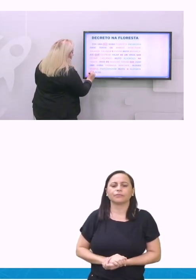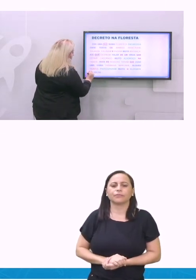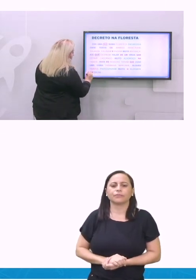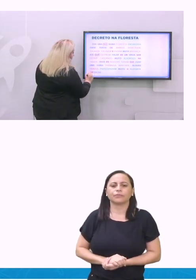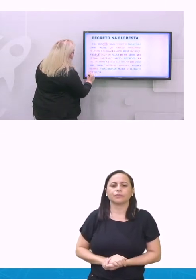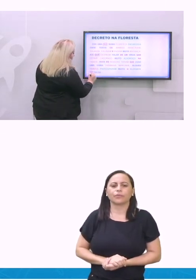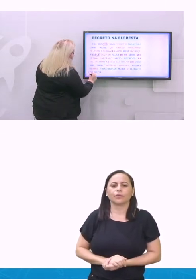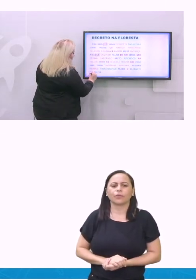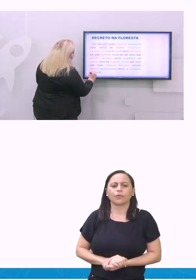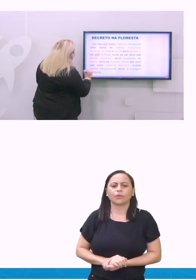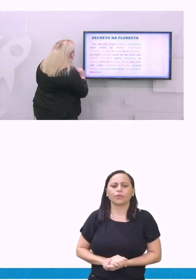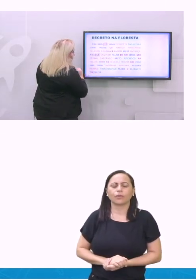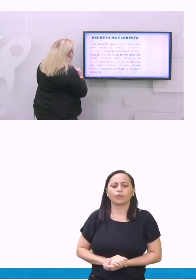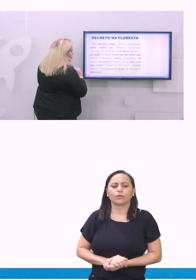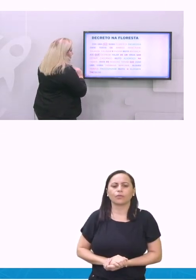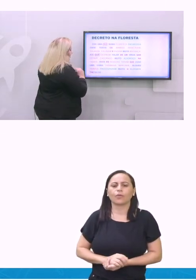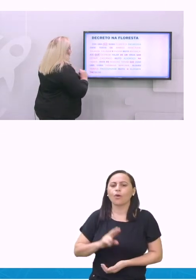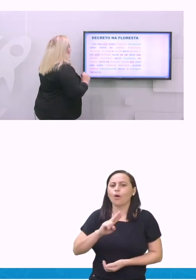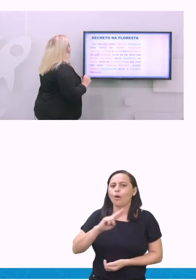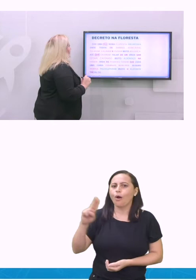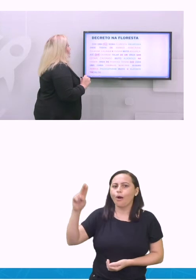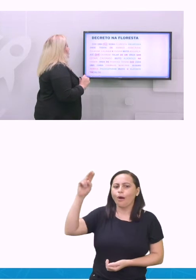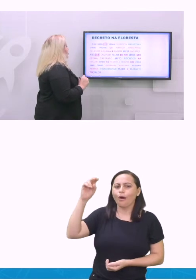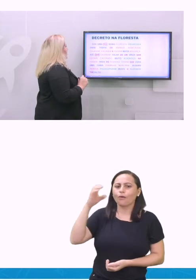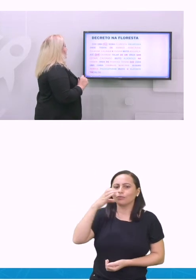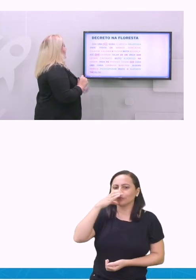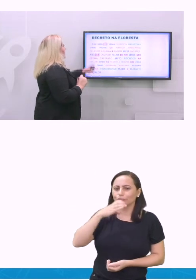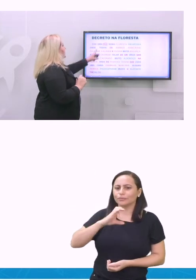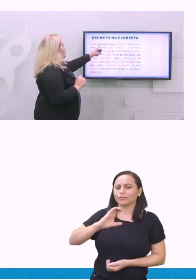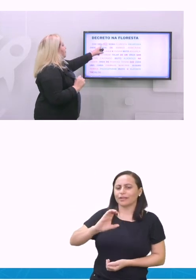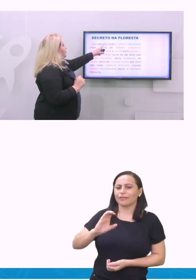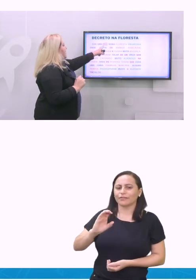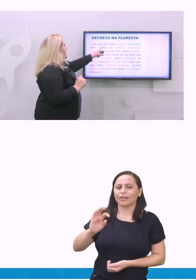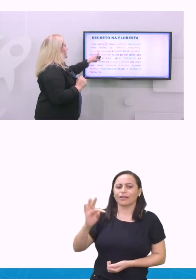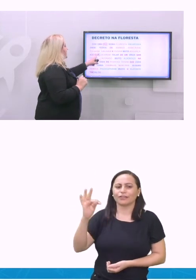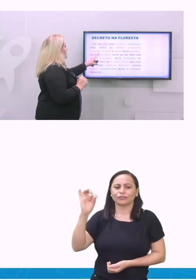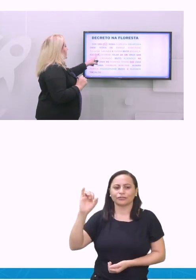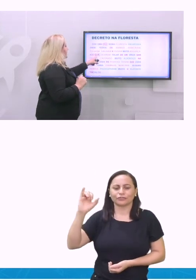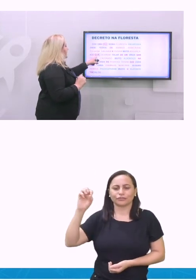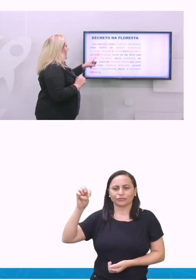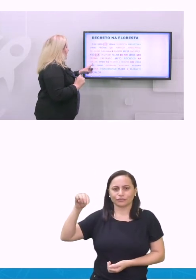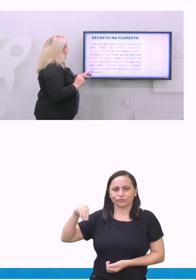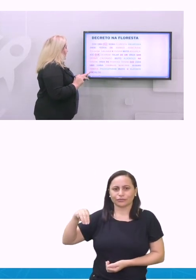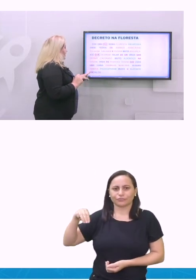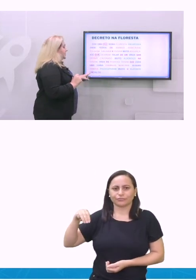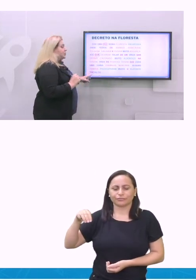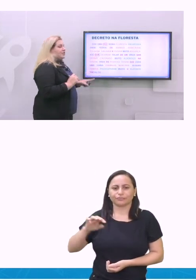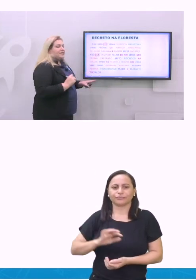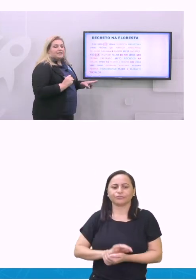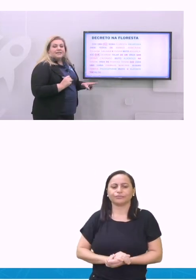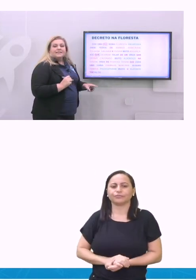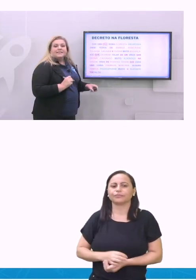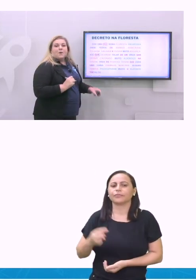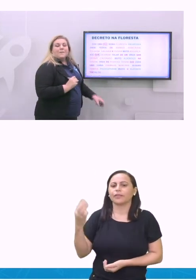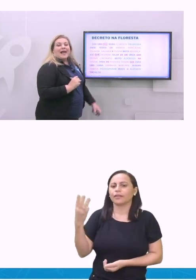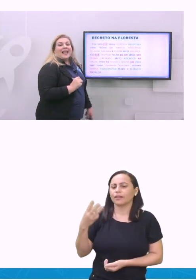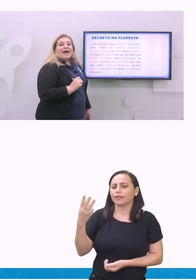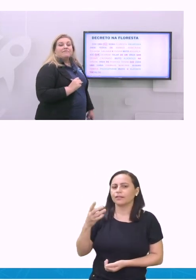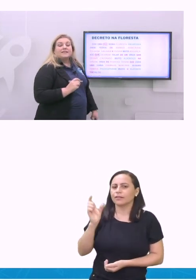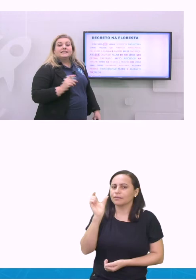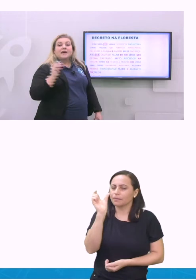o nome do tim, do elefante tim. Então, vez, que e tim